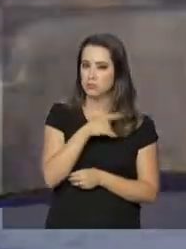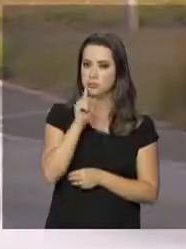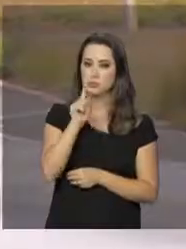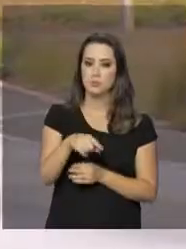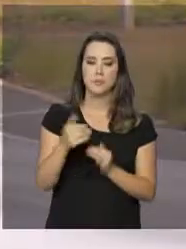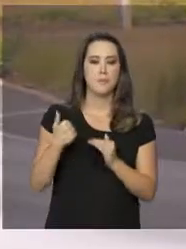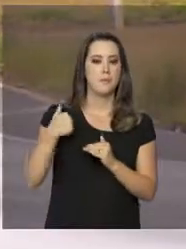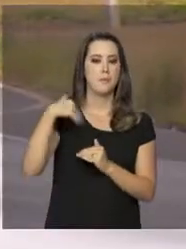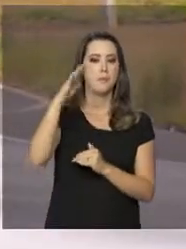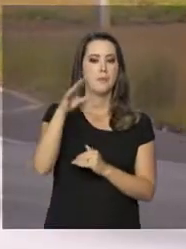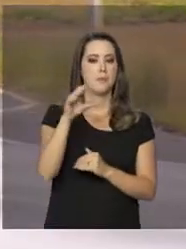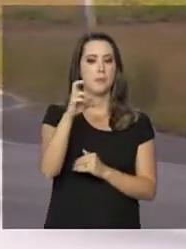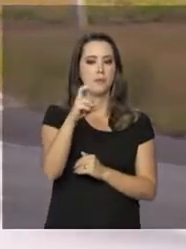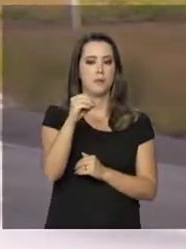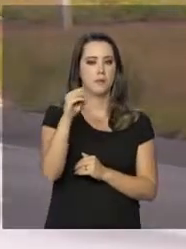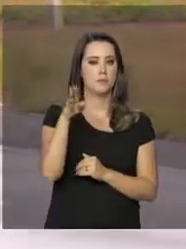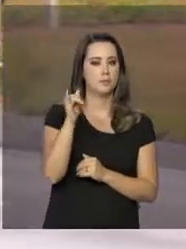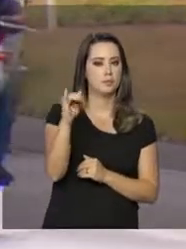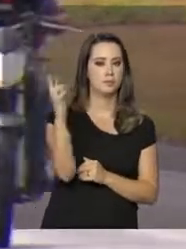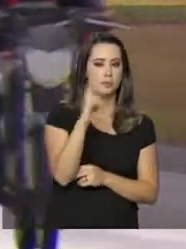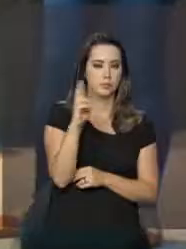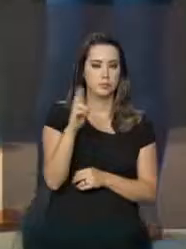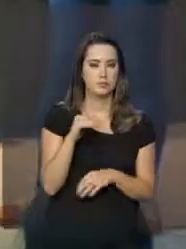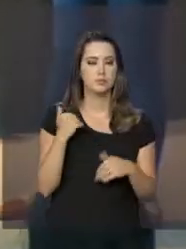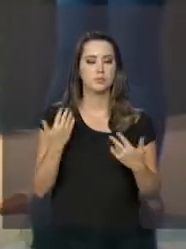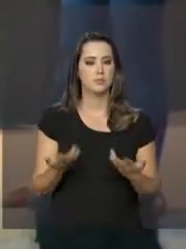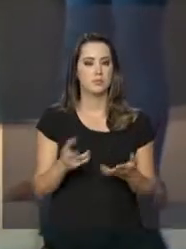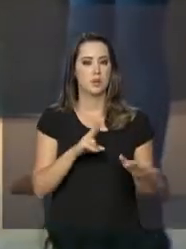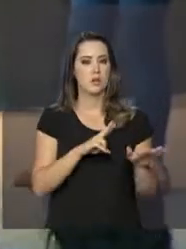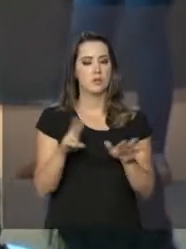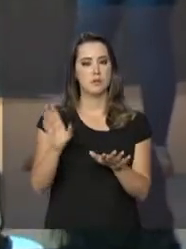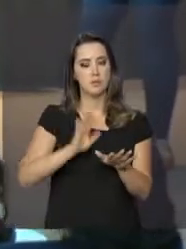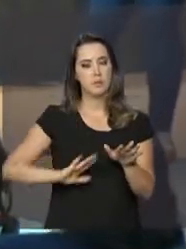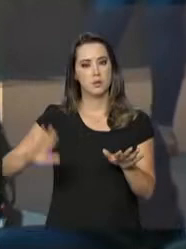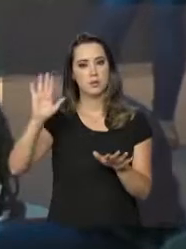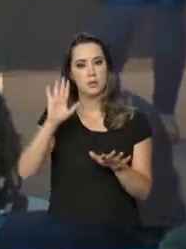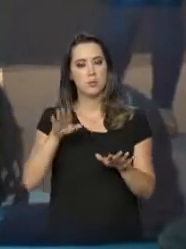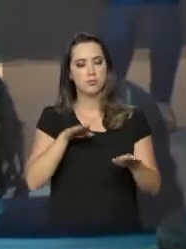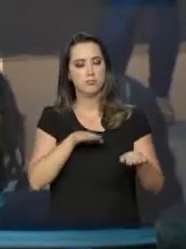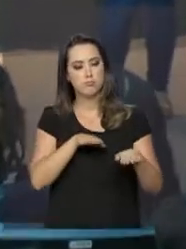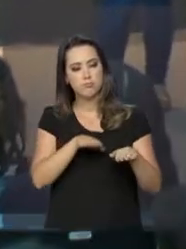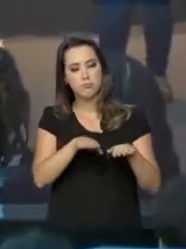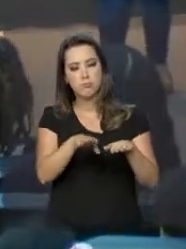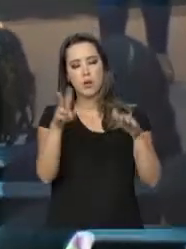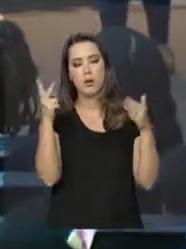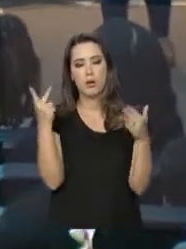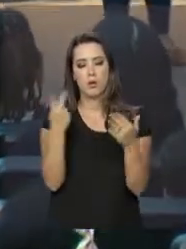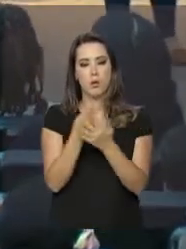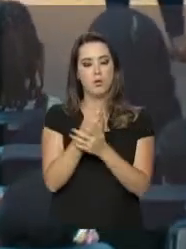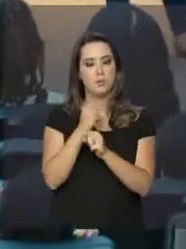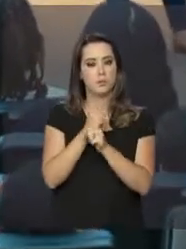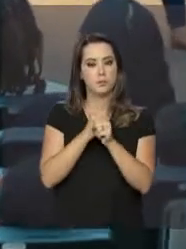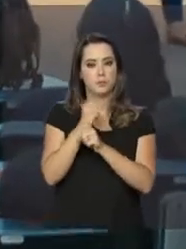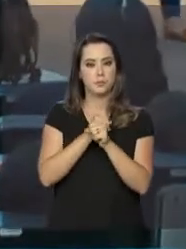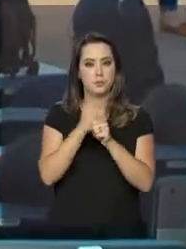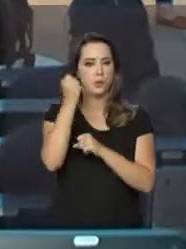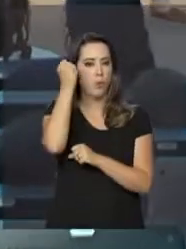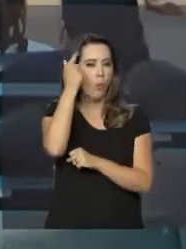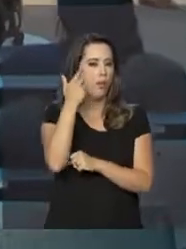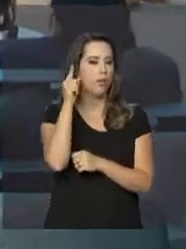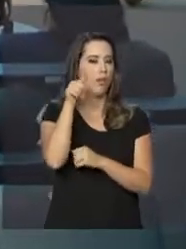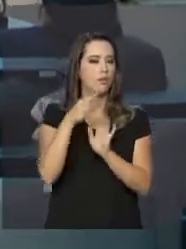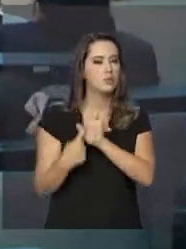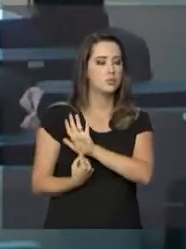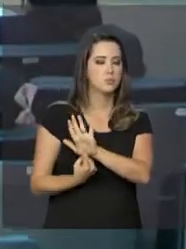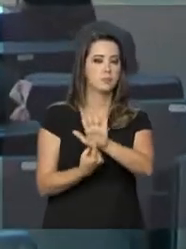saúde de mais de 50 bilhões de reais a semana nacional de trânsito é realizada anualmente com a idéia de mostrar